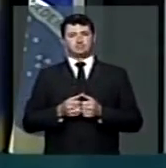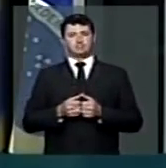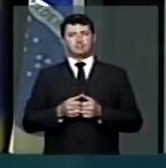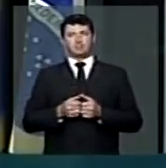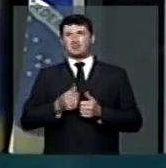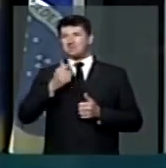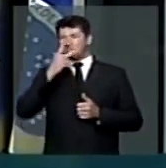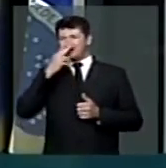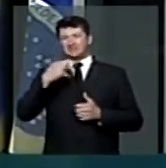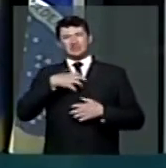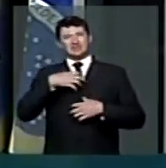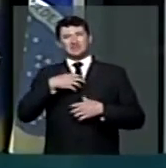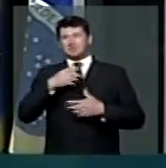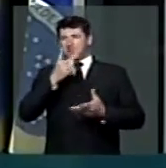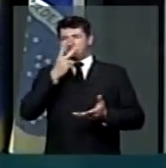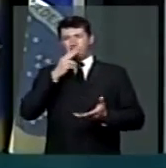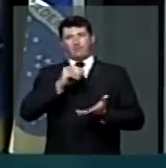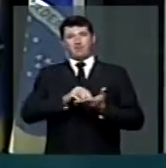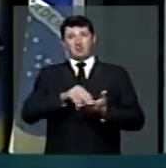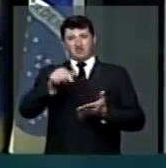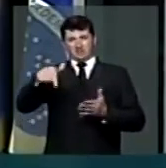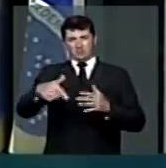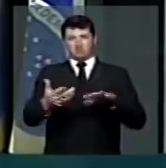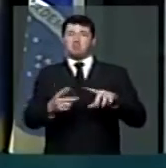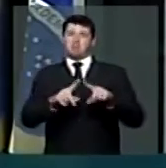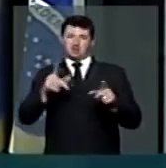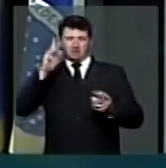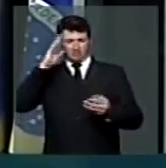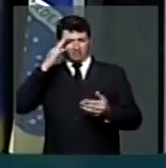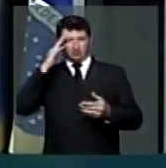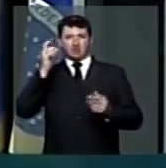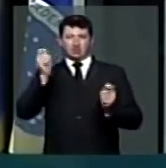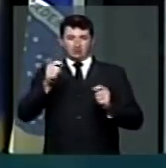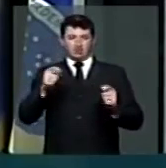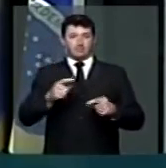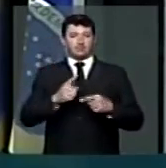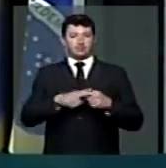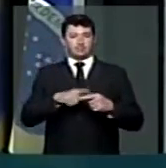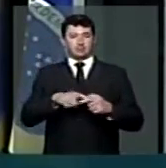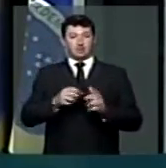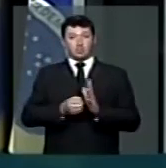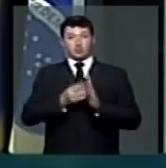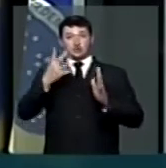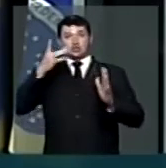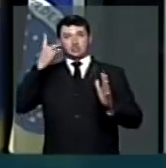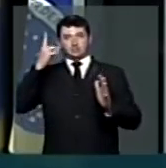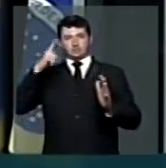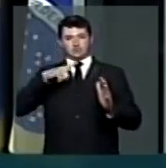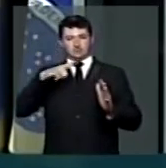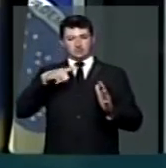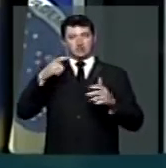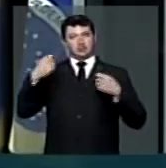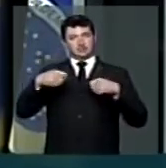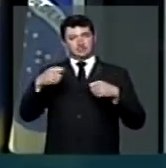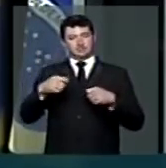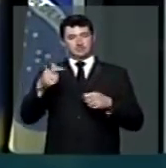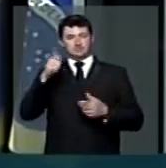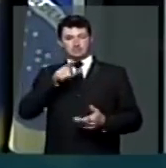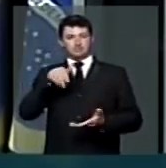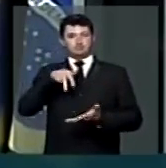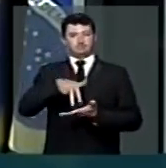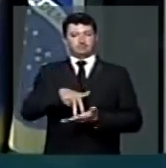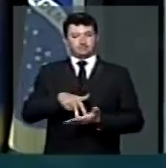no parlamento, mas é compreensível pelo número expressivo de deputados que precisam usar a